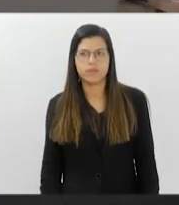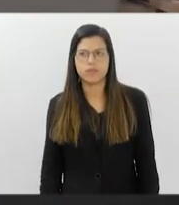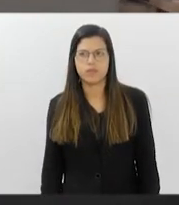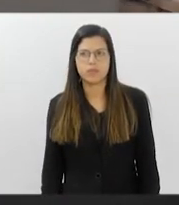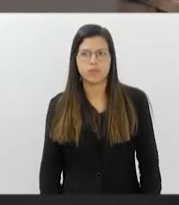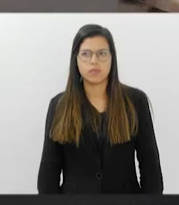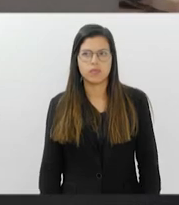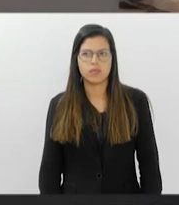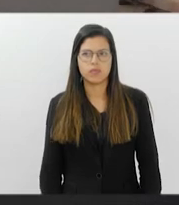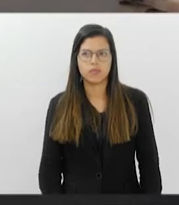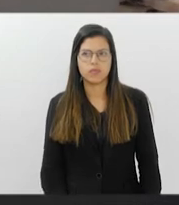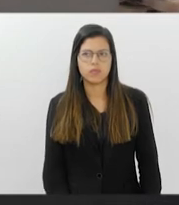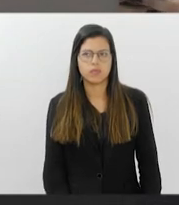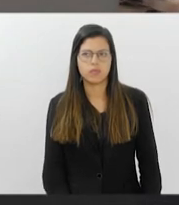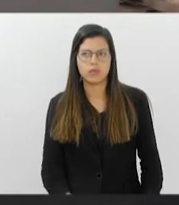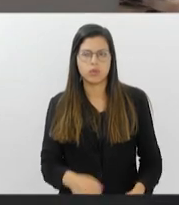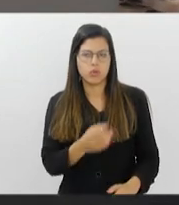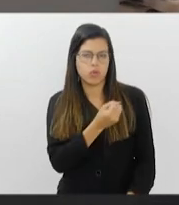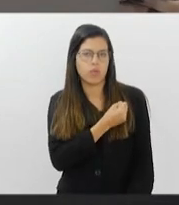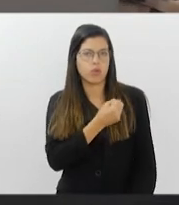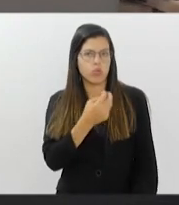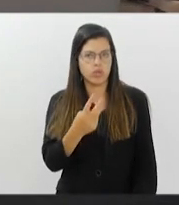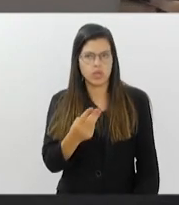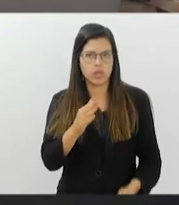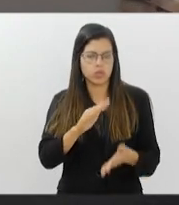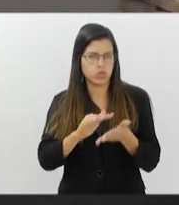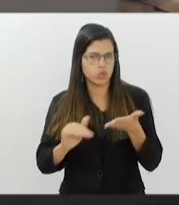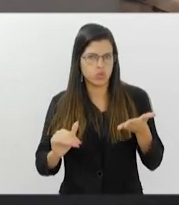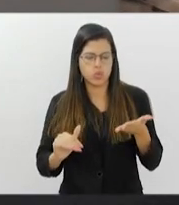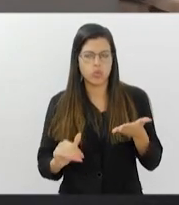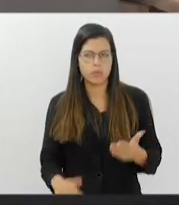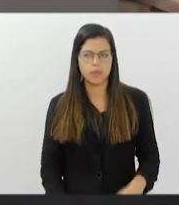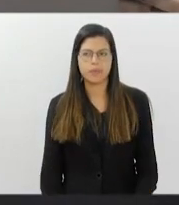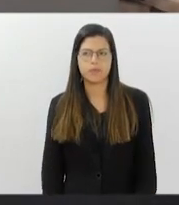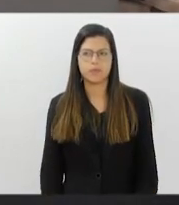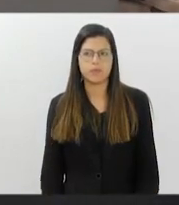O projeto 3 saiu de pauta.